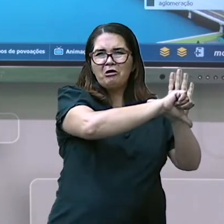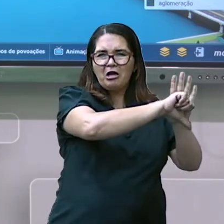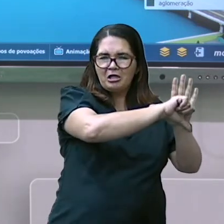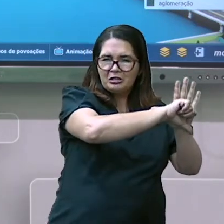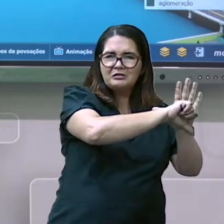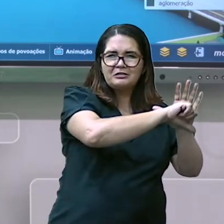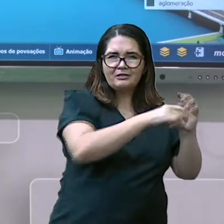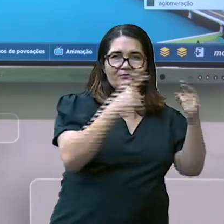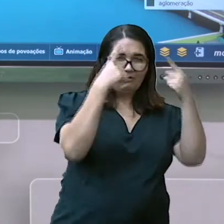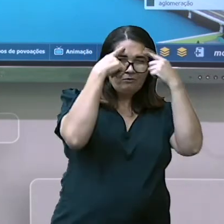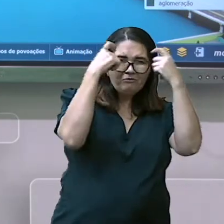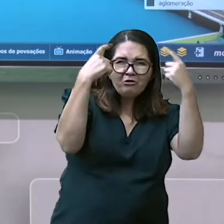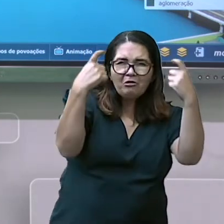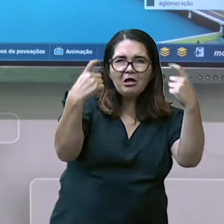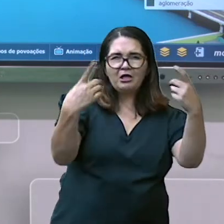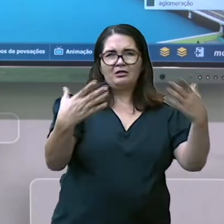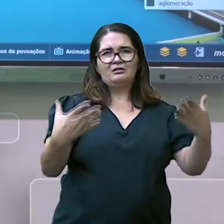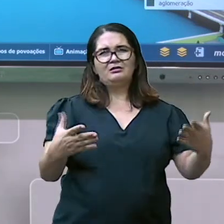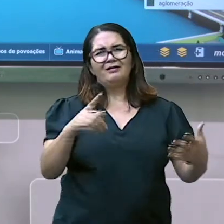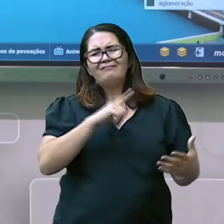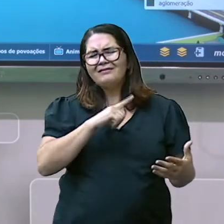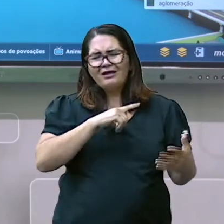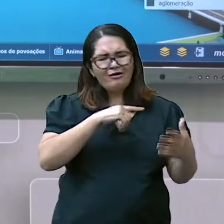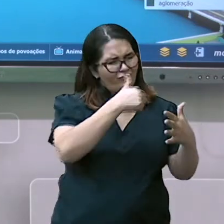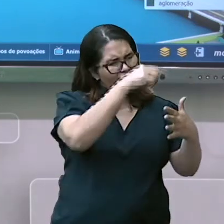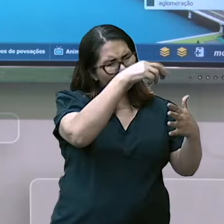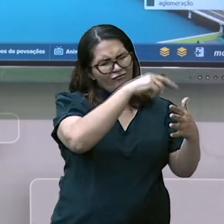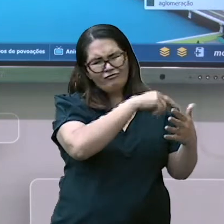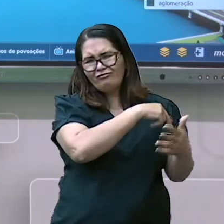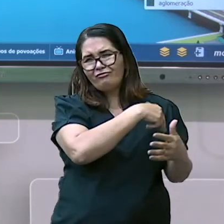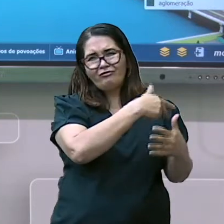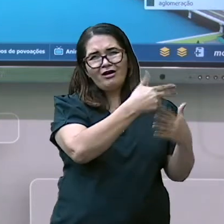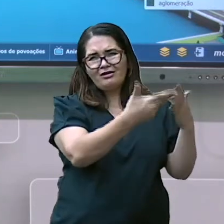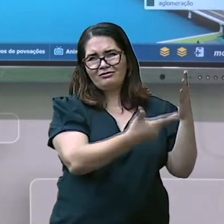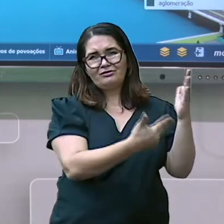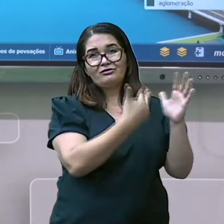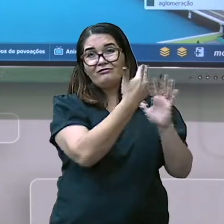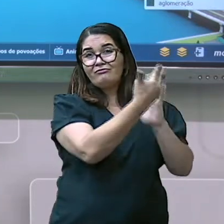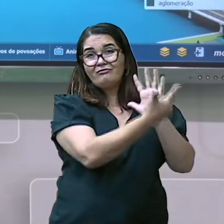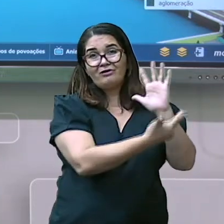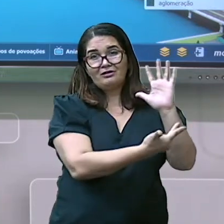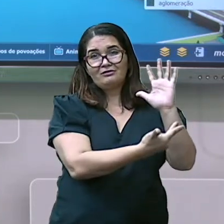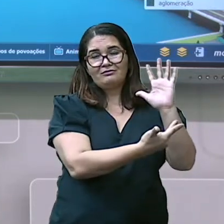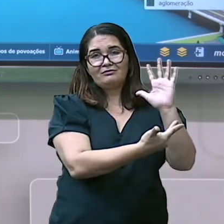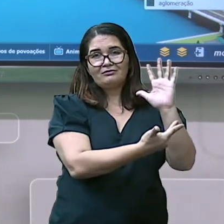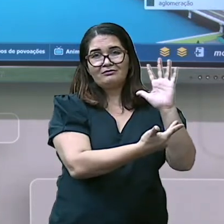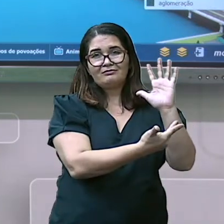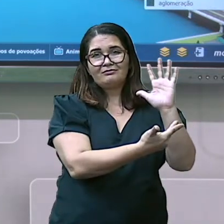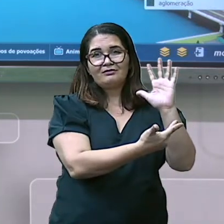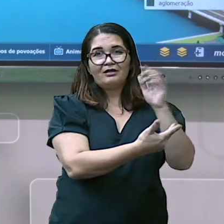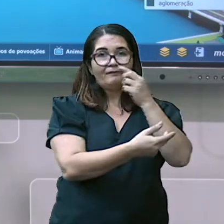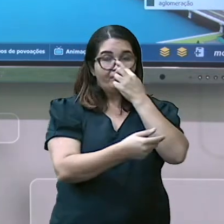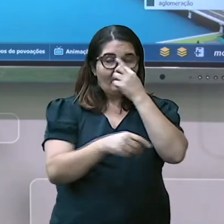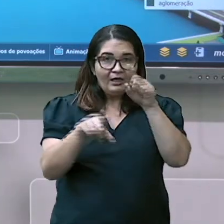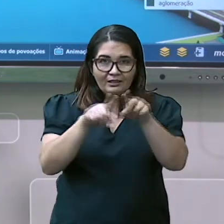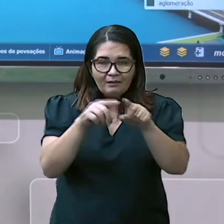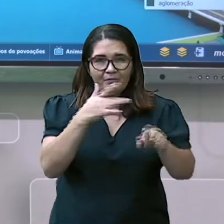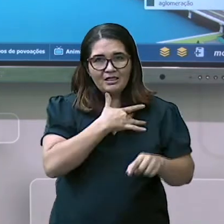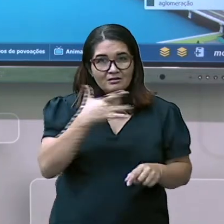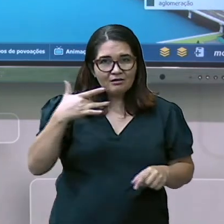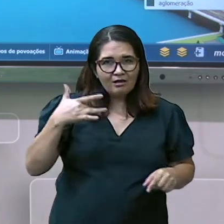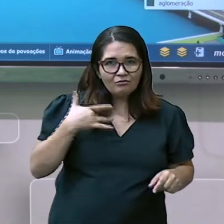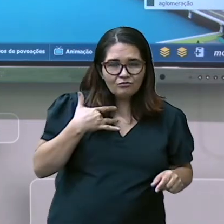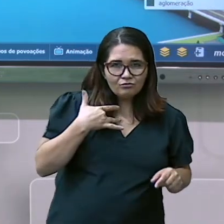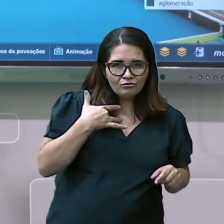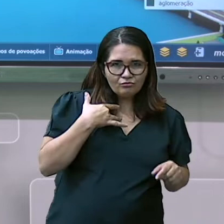para a população. Certo? Por isso que é muito importante que você esteja